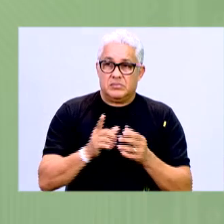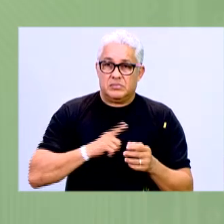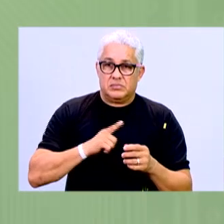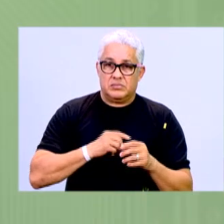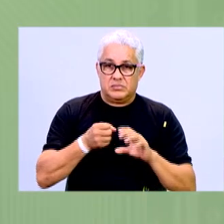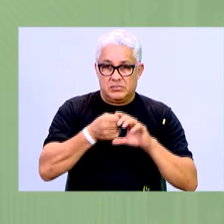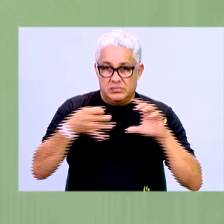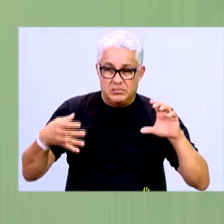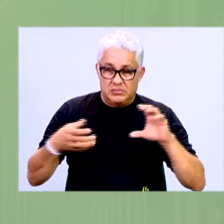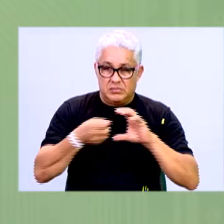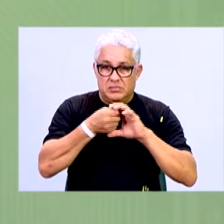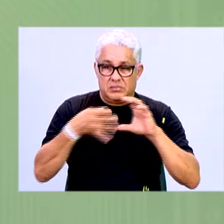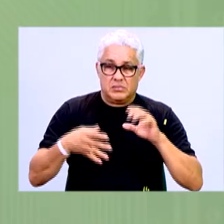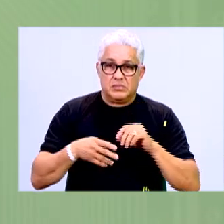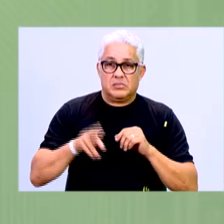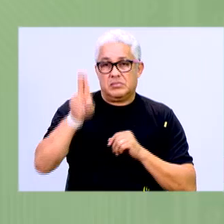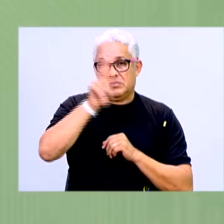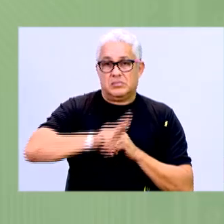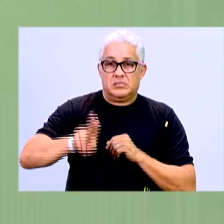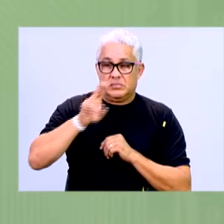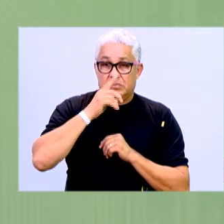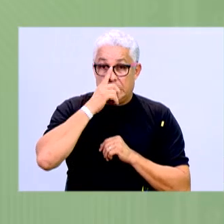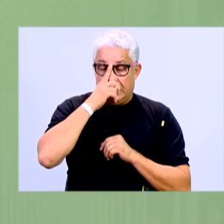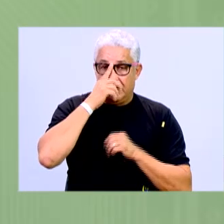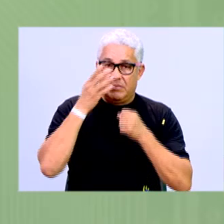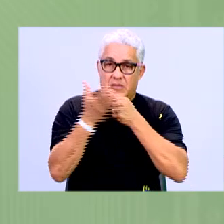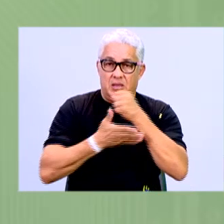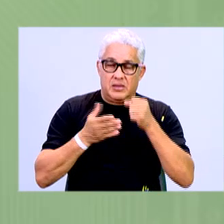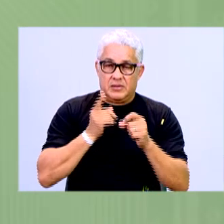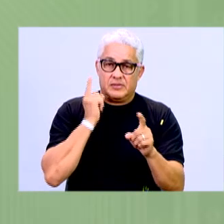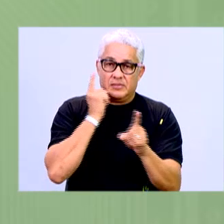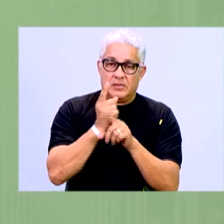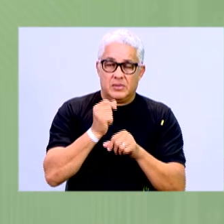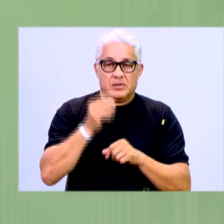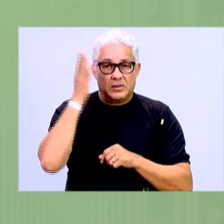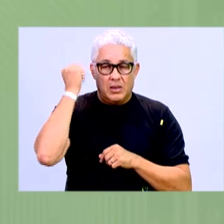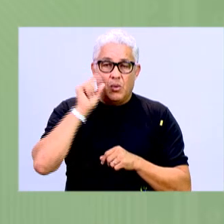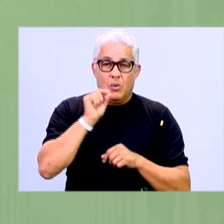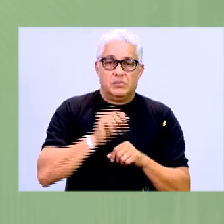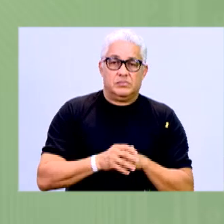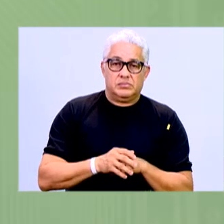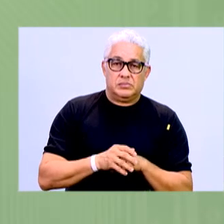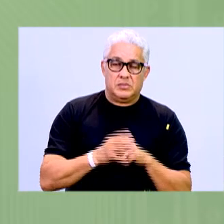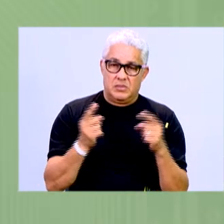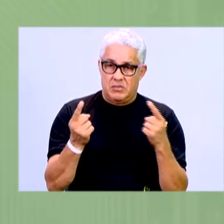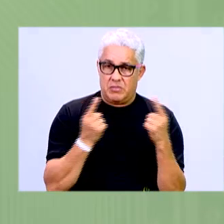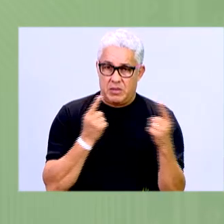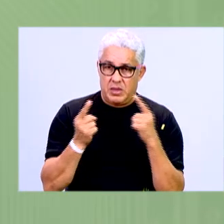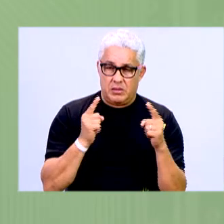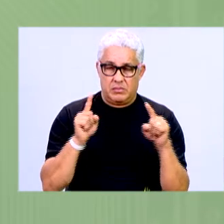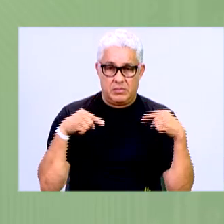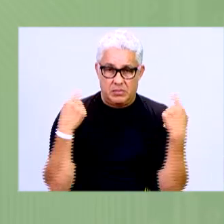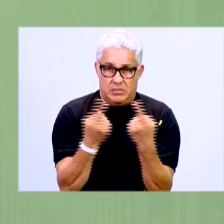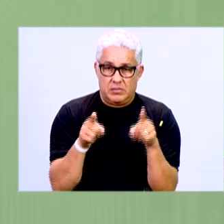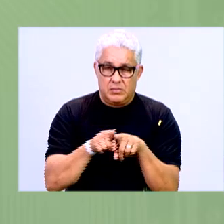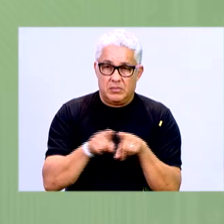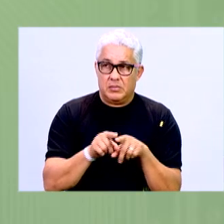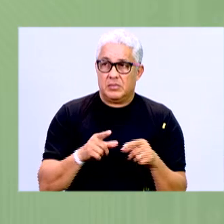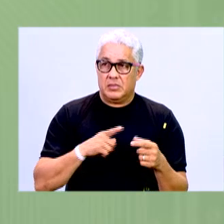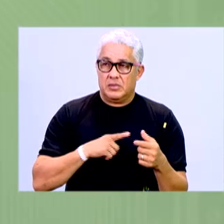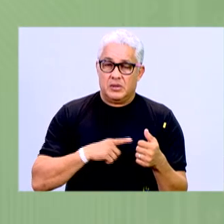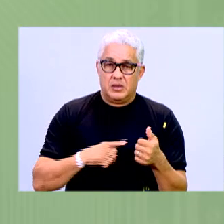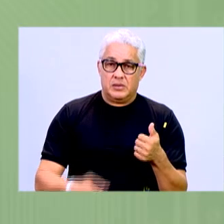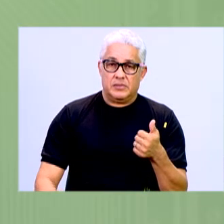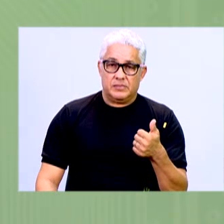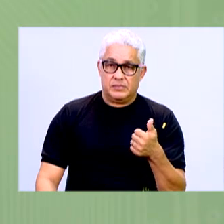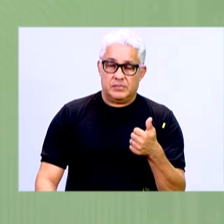de usuários. E as perspectivas básicas que encontramos em entrevistas e reuniões são as seguintes. Temos